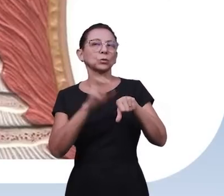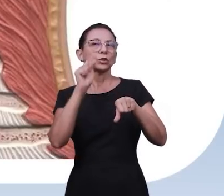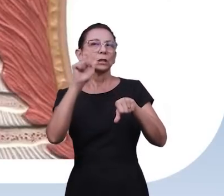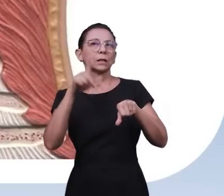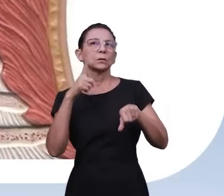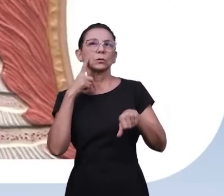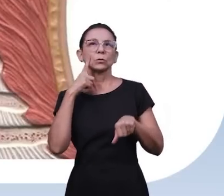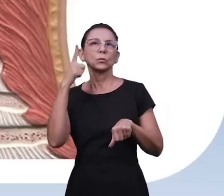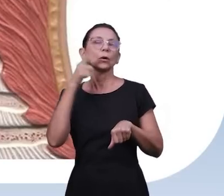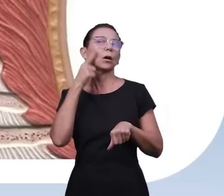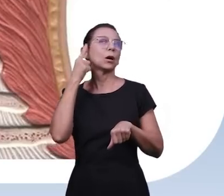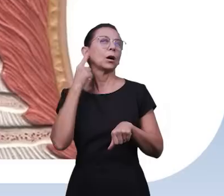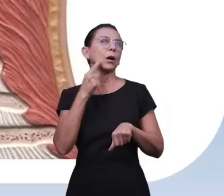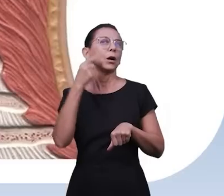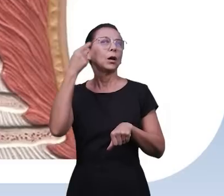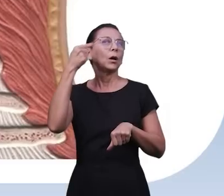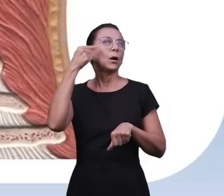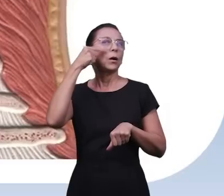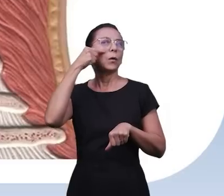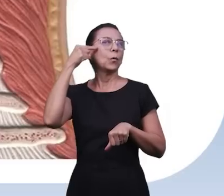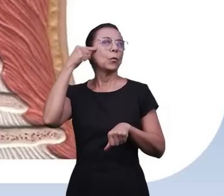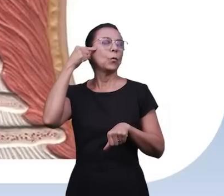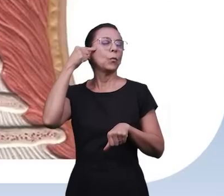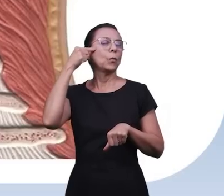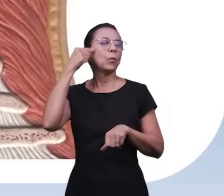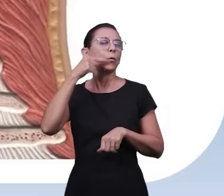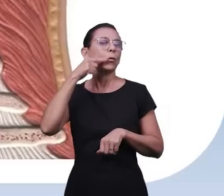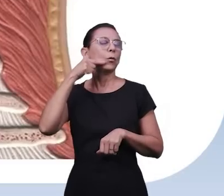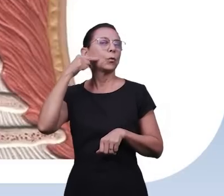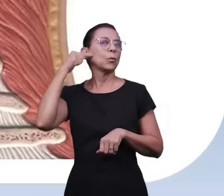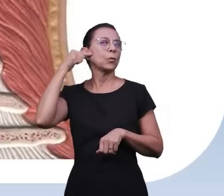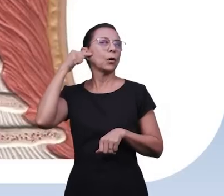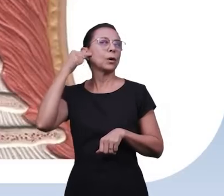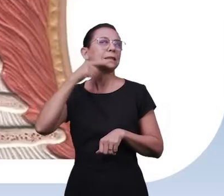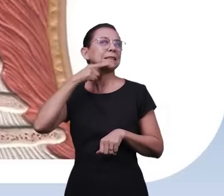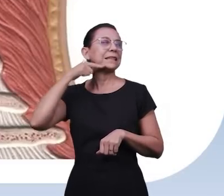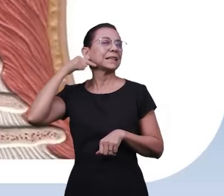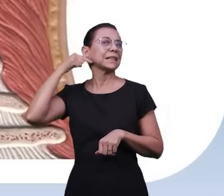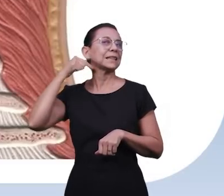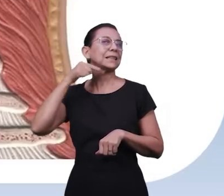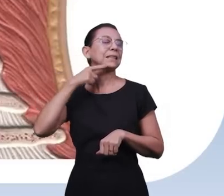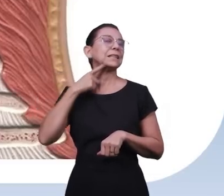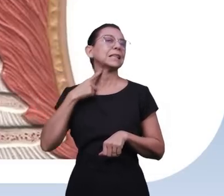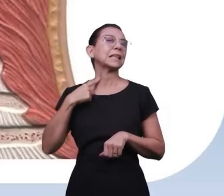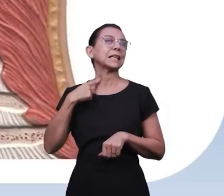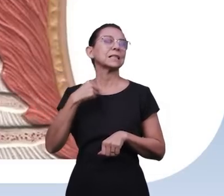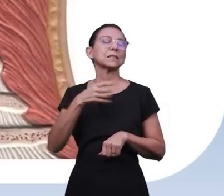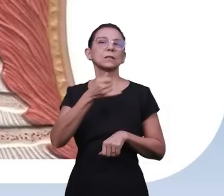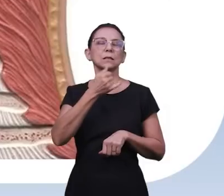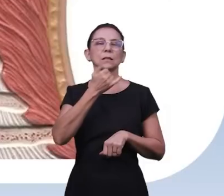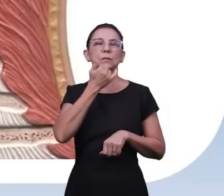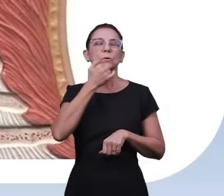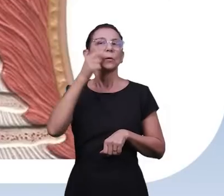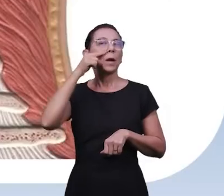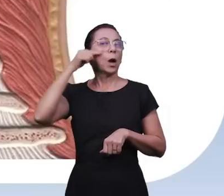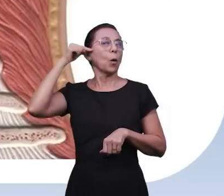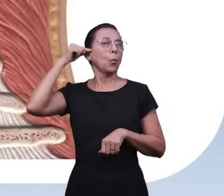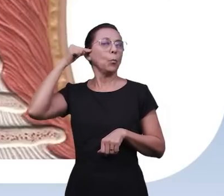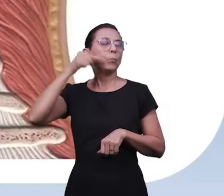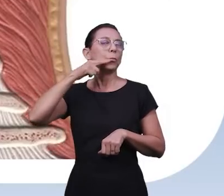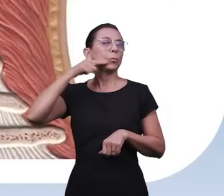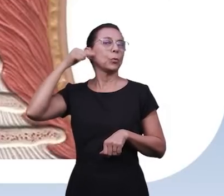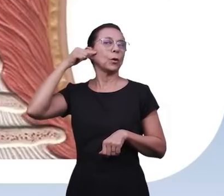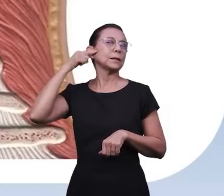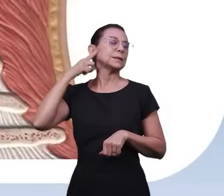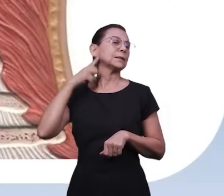nariz. São 3 cavidades de ressonância. Falei para todos nós guardarmos essa palavra. Então,